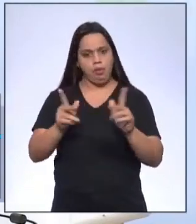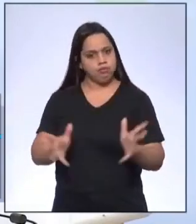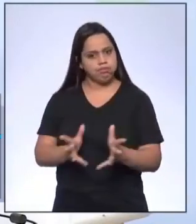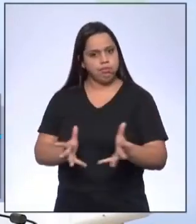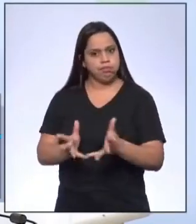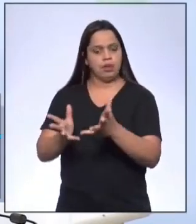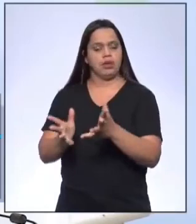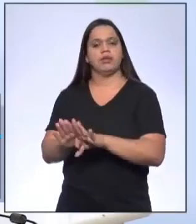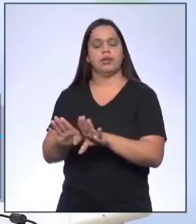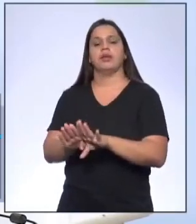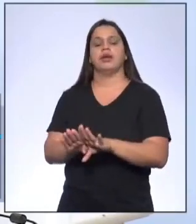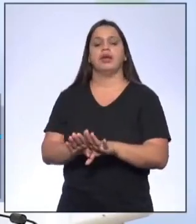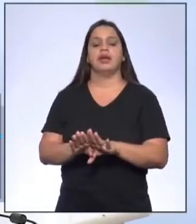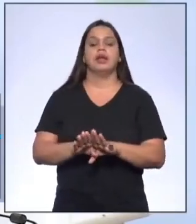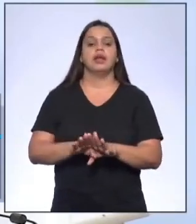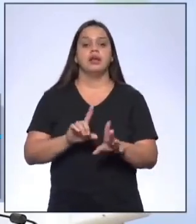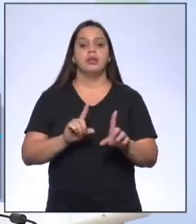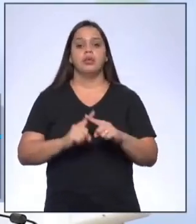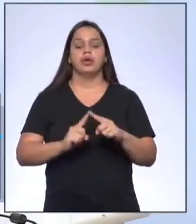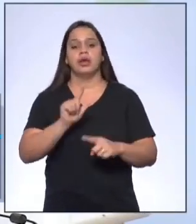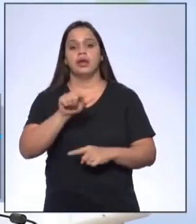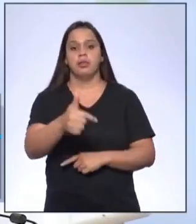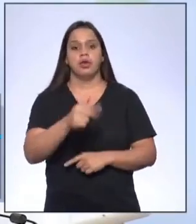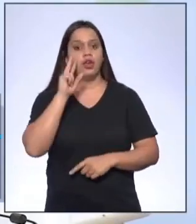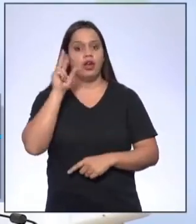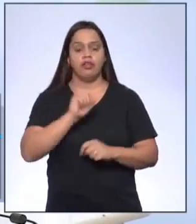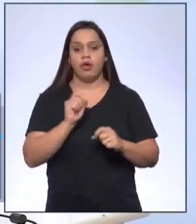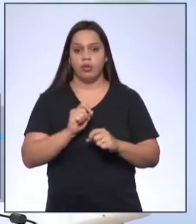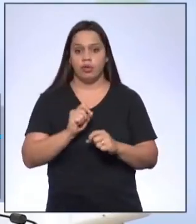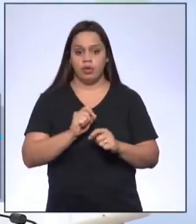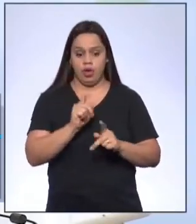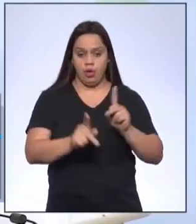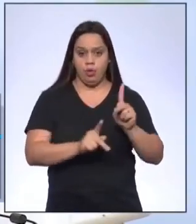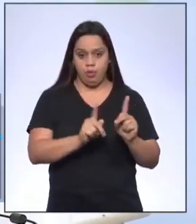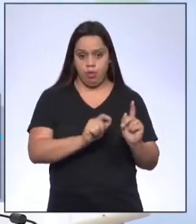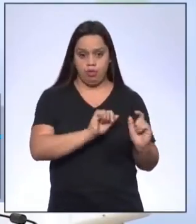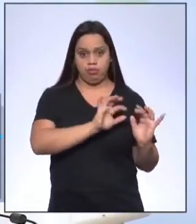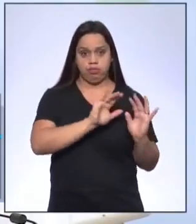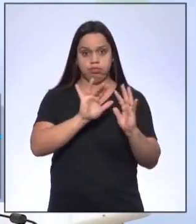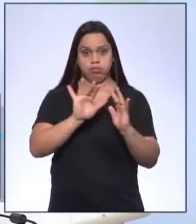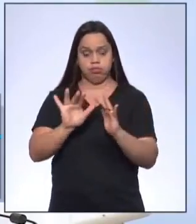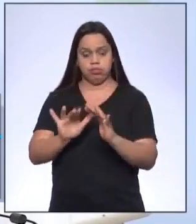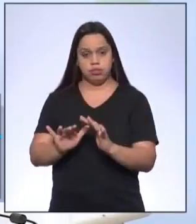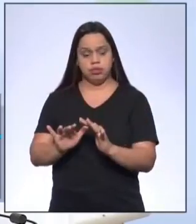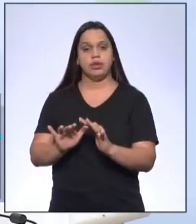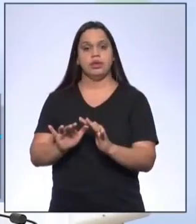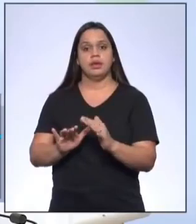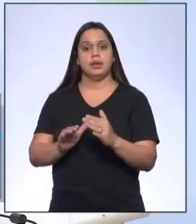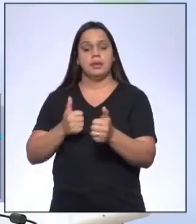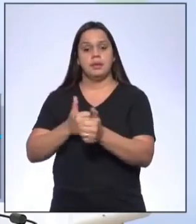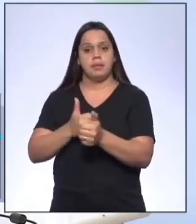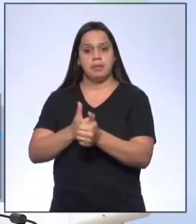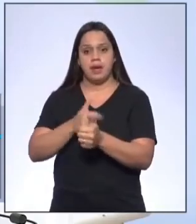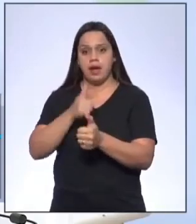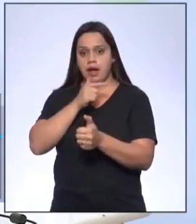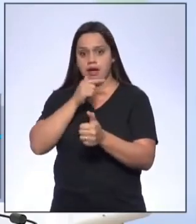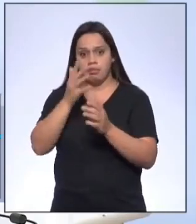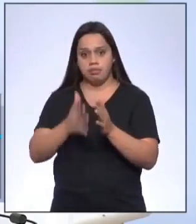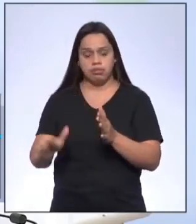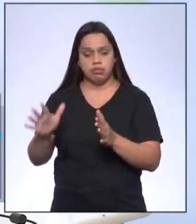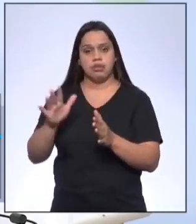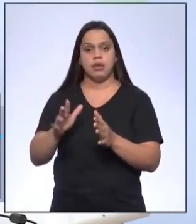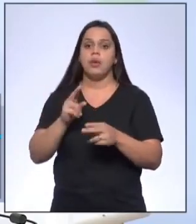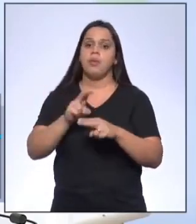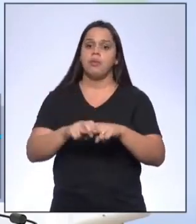mais para frente até certas concentrações de populações nas áreas litorâneas por causa da nossa economia que fica por longo tempo até